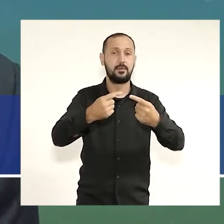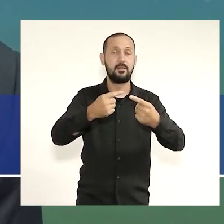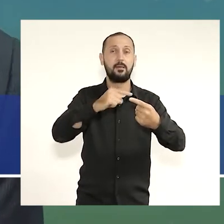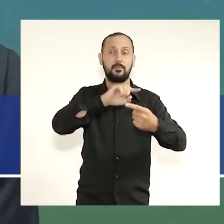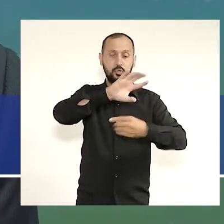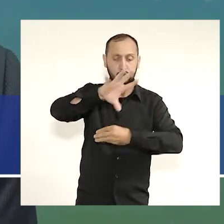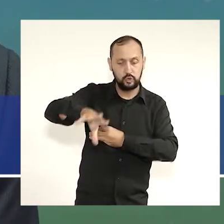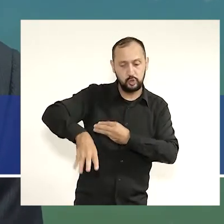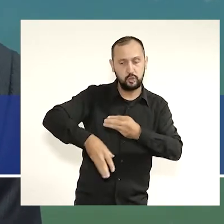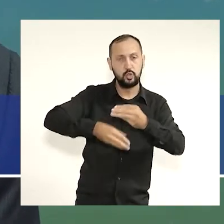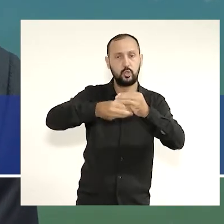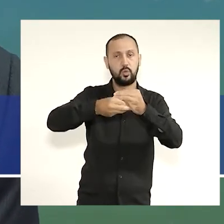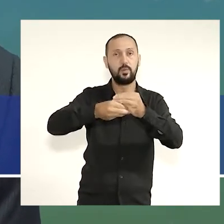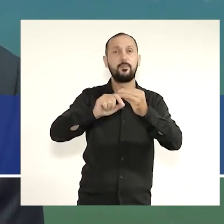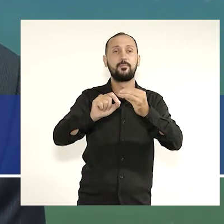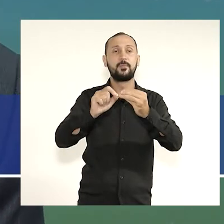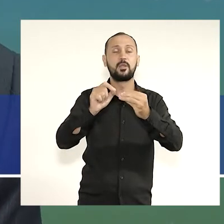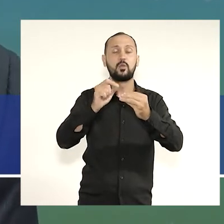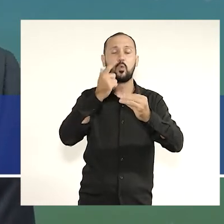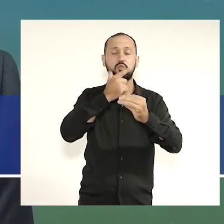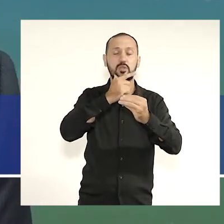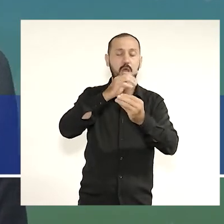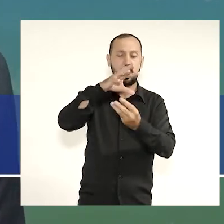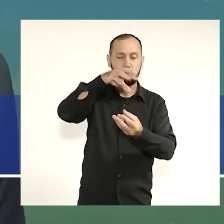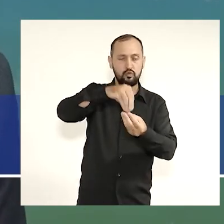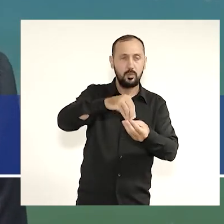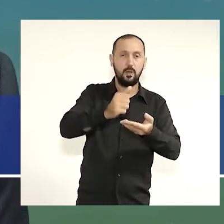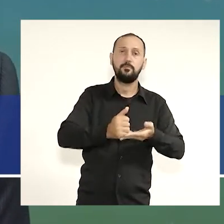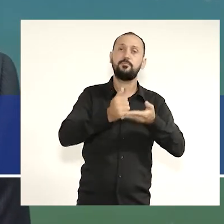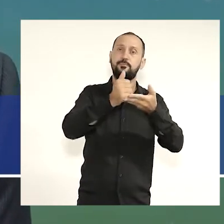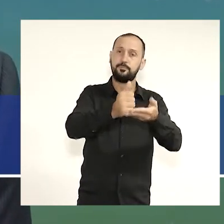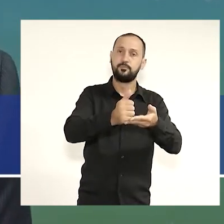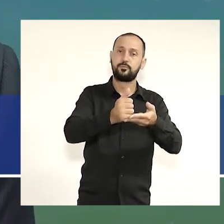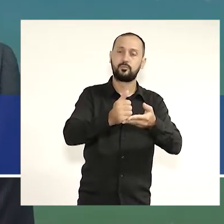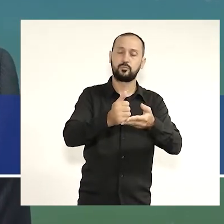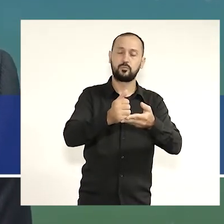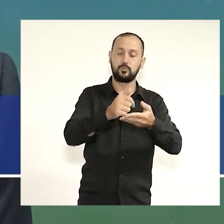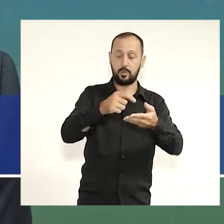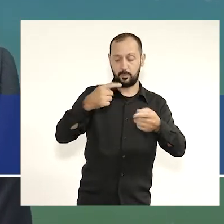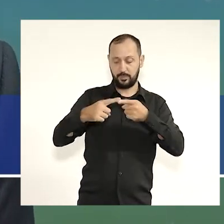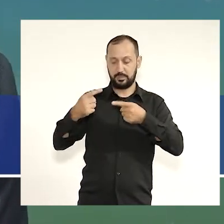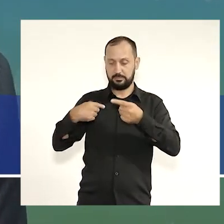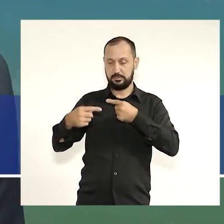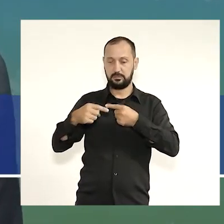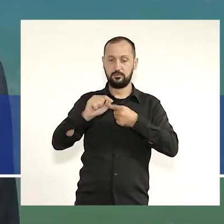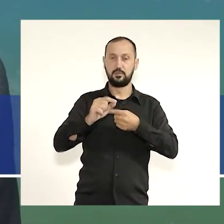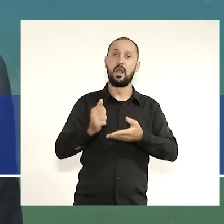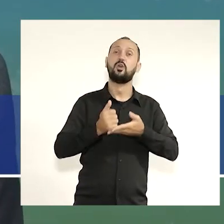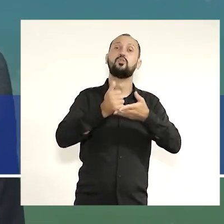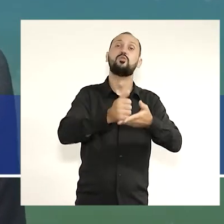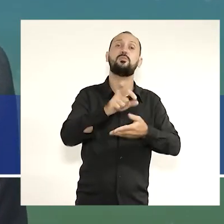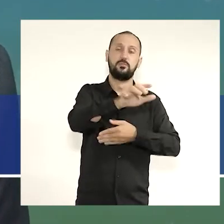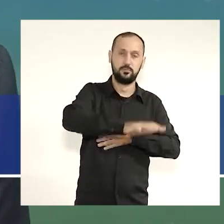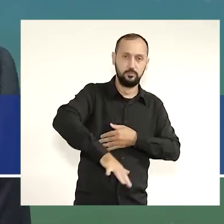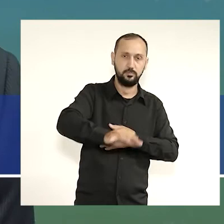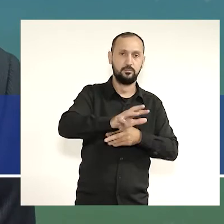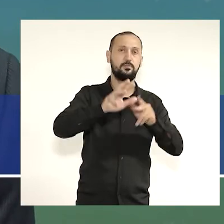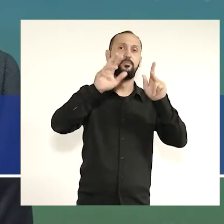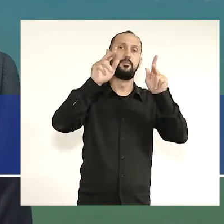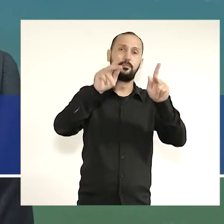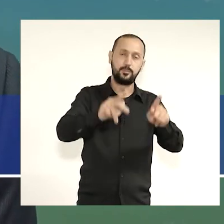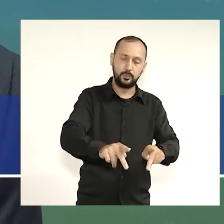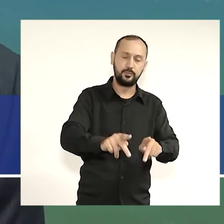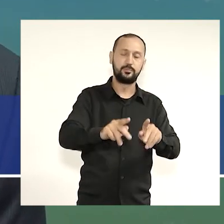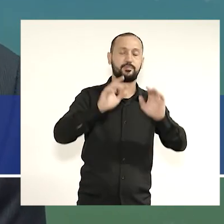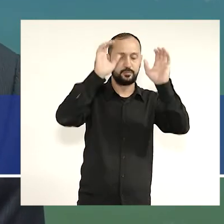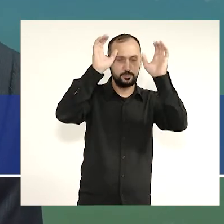mas que seja encontrado o poder de síntese e que o beneficiário dessa discussão, que faz parte do parlamento, seja